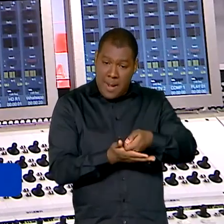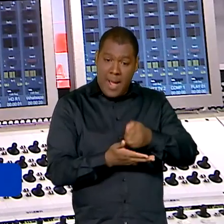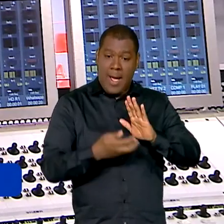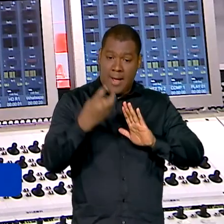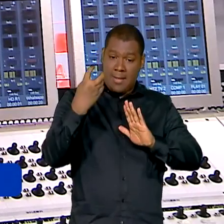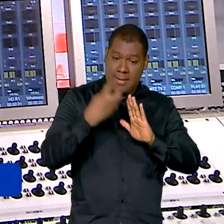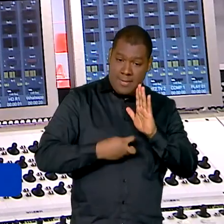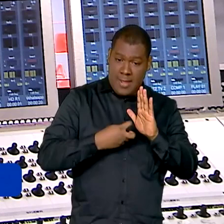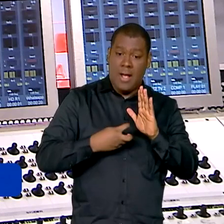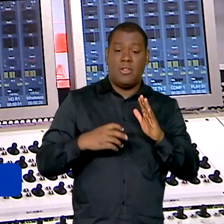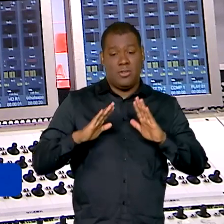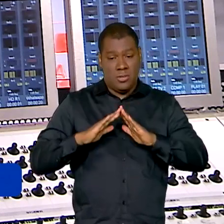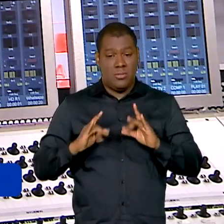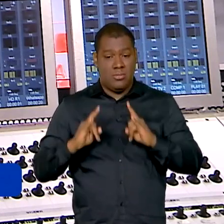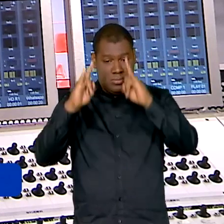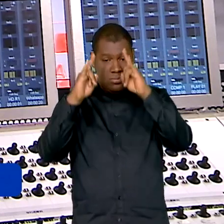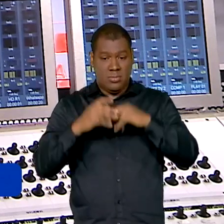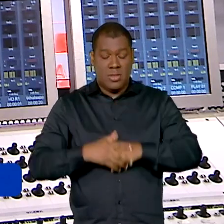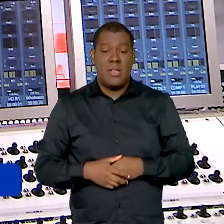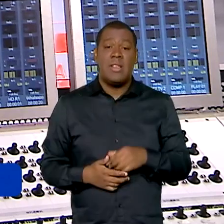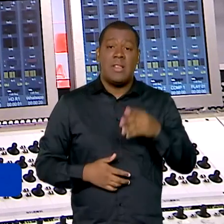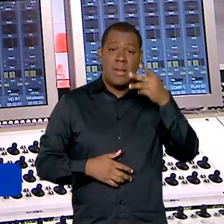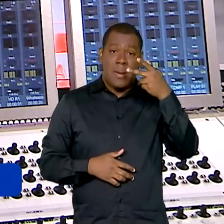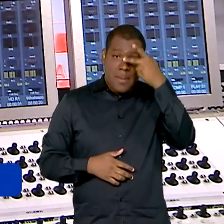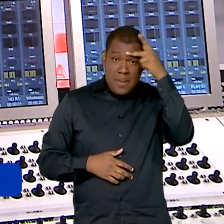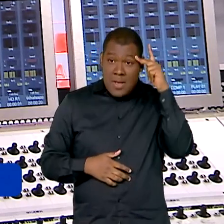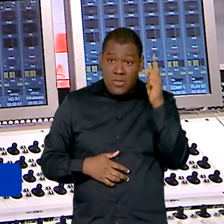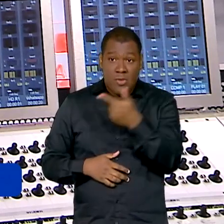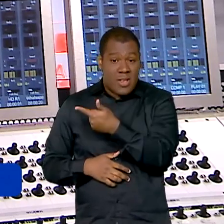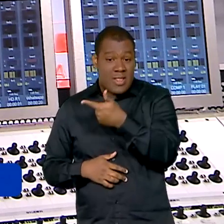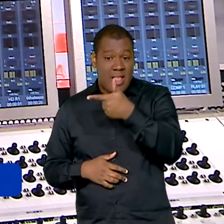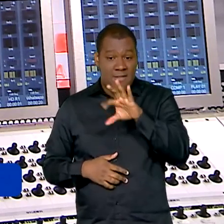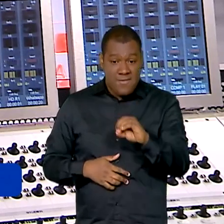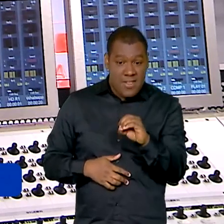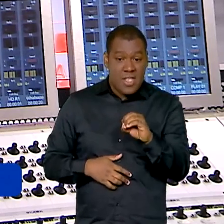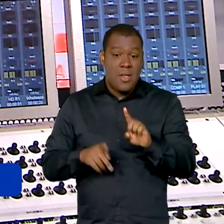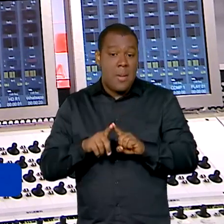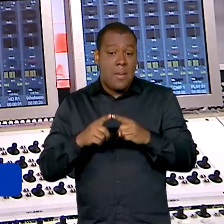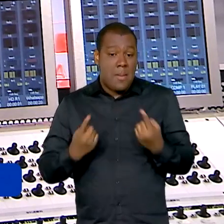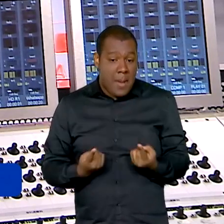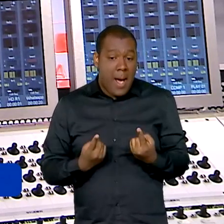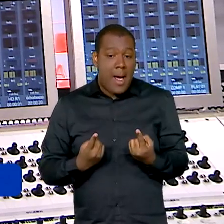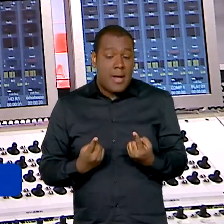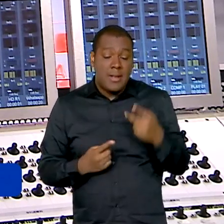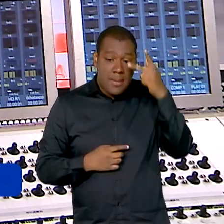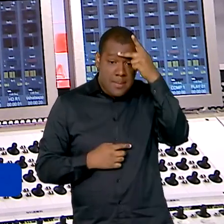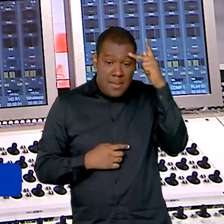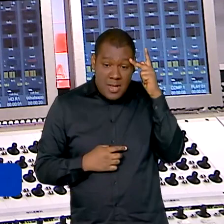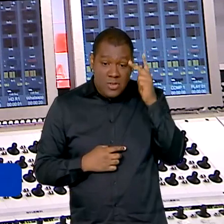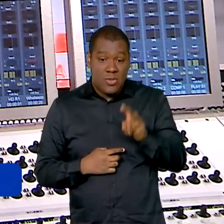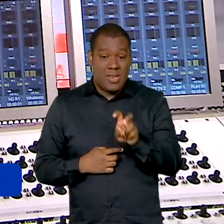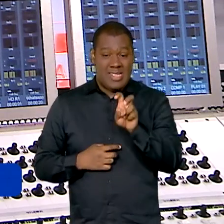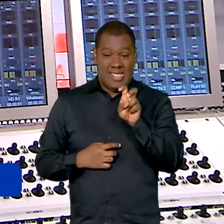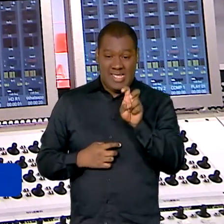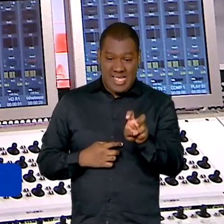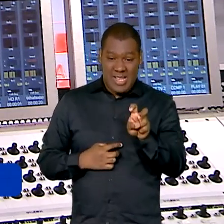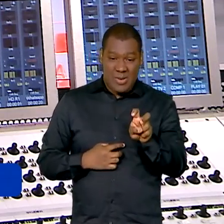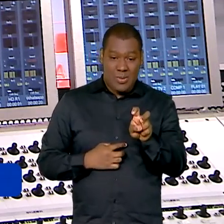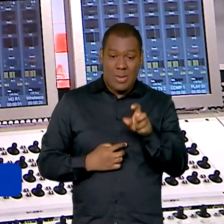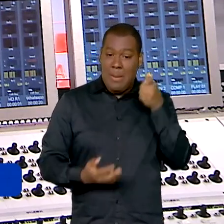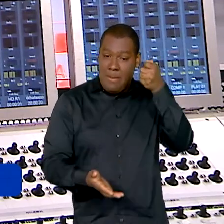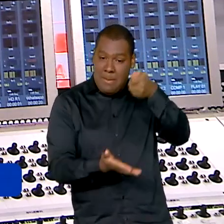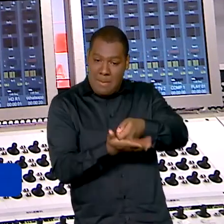tenha 20 moradores no prédio. Se 5 não pagam o condomínio, ou pagam a metade do valor do